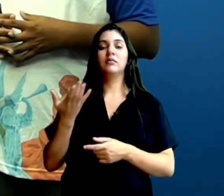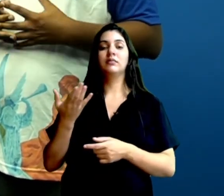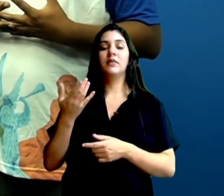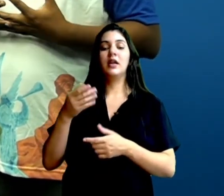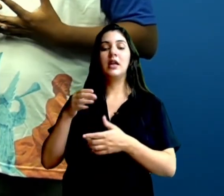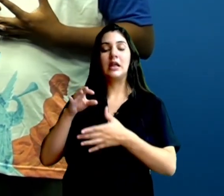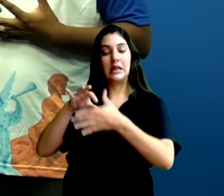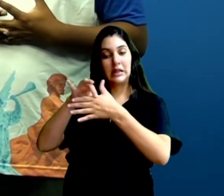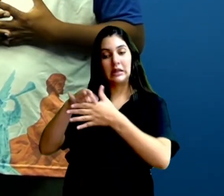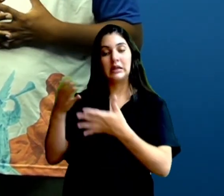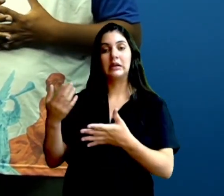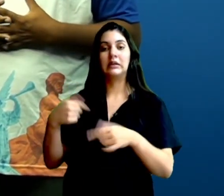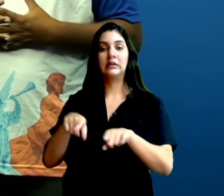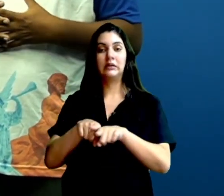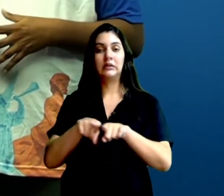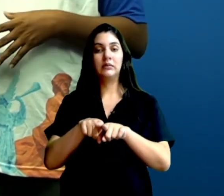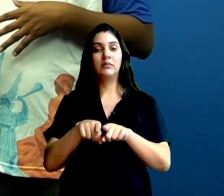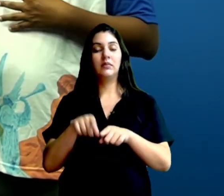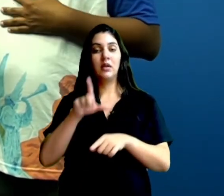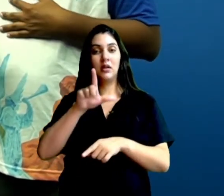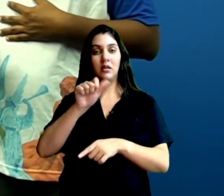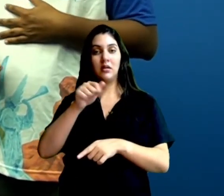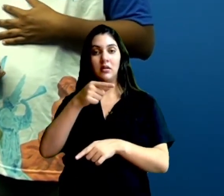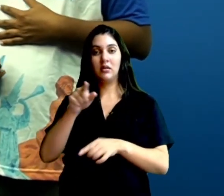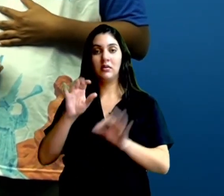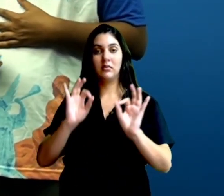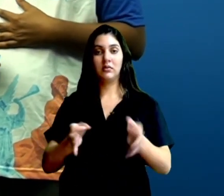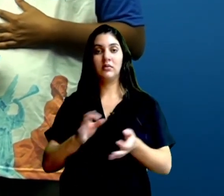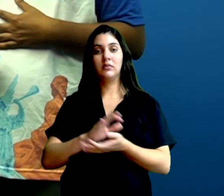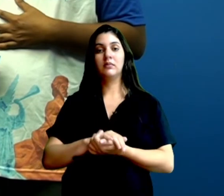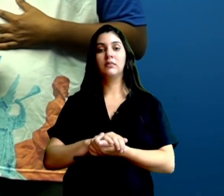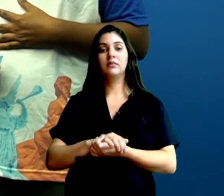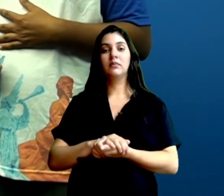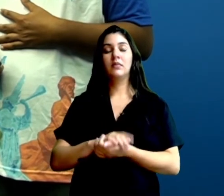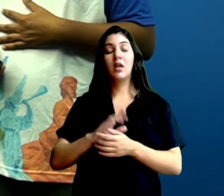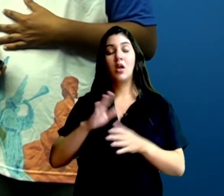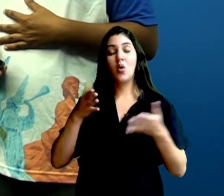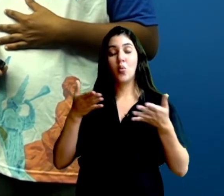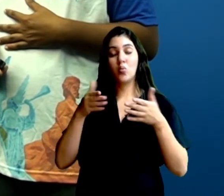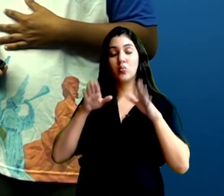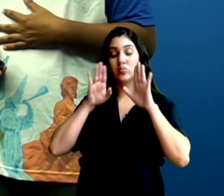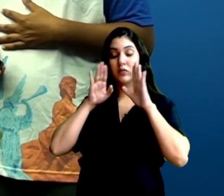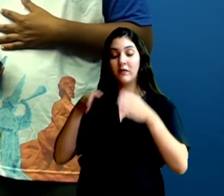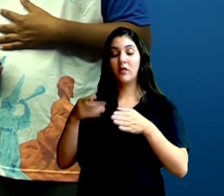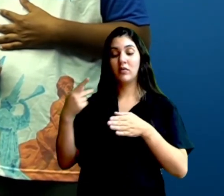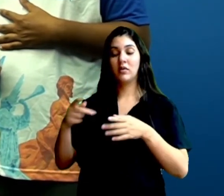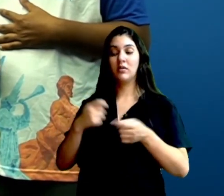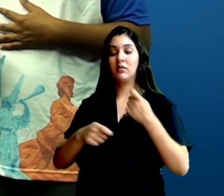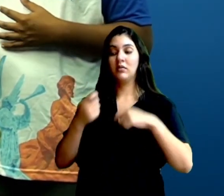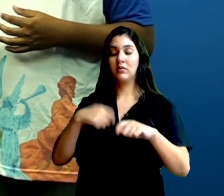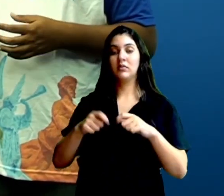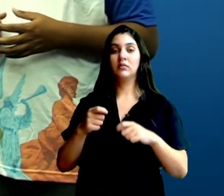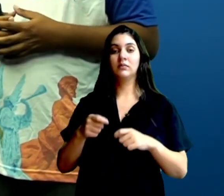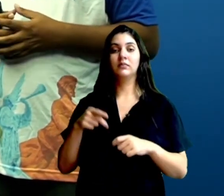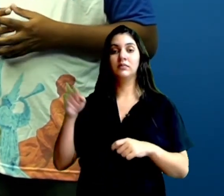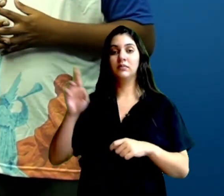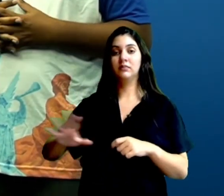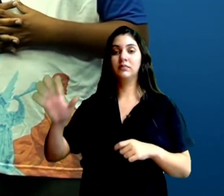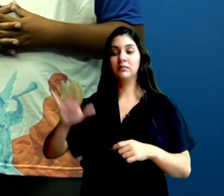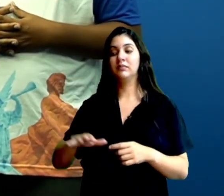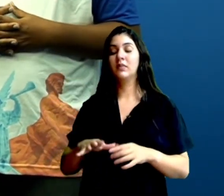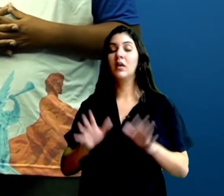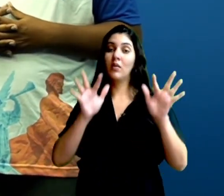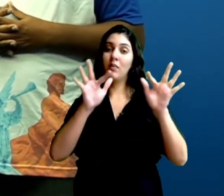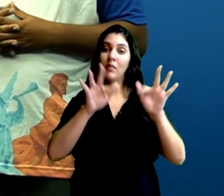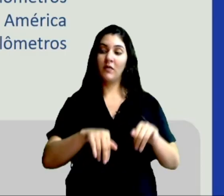de carne e de lã, certo? Então esse é onde se concentra a economia dessa região. E